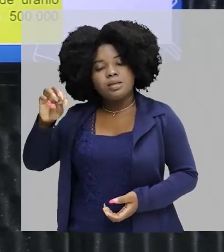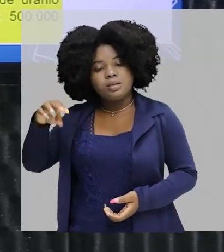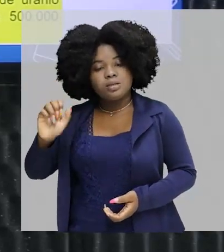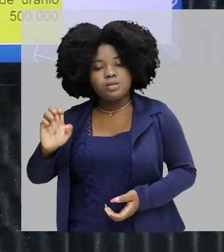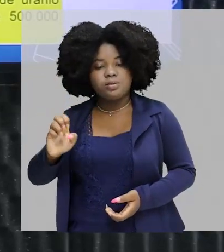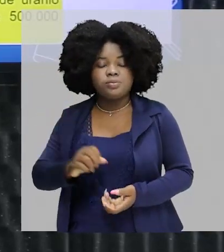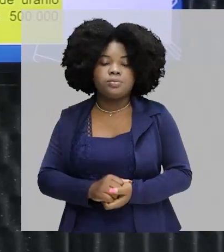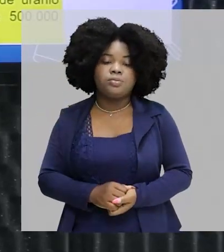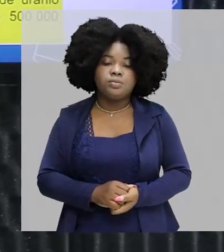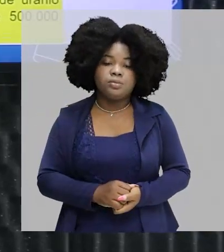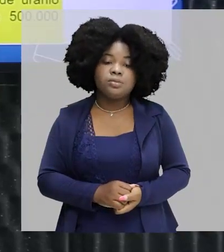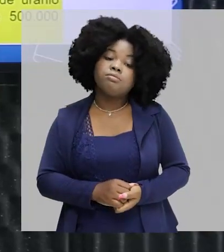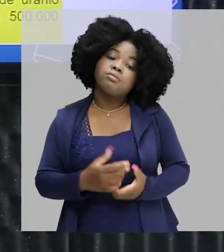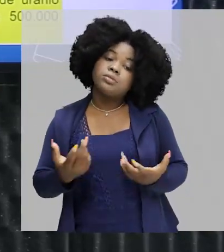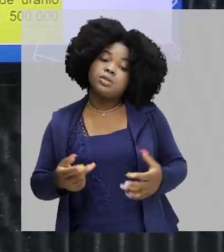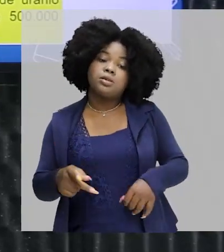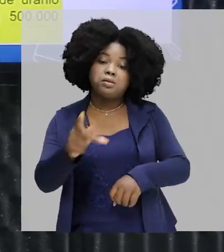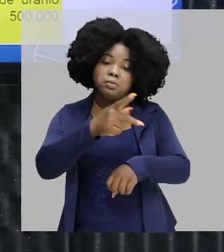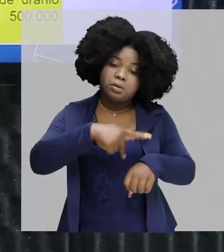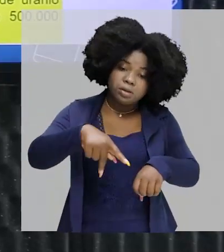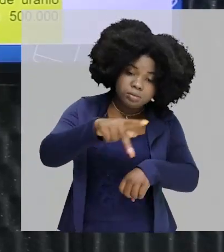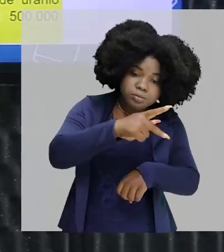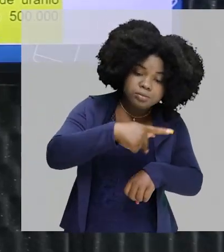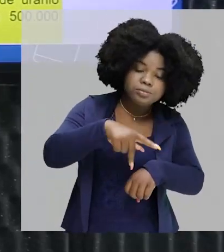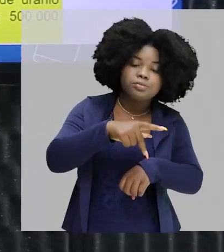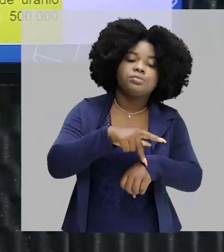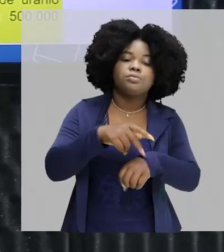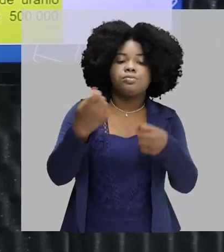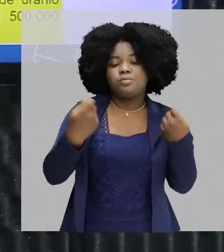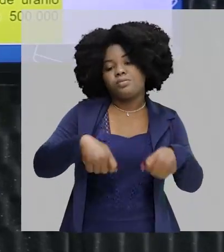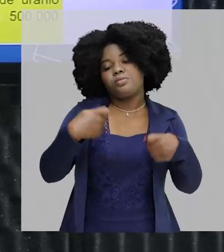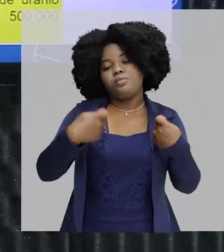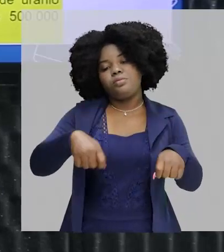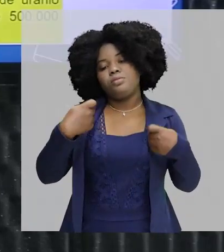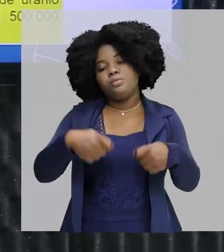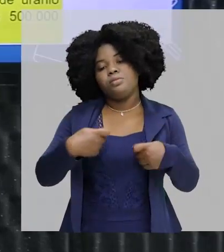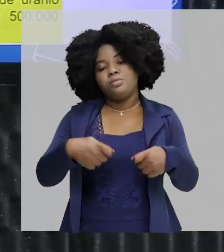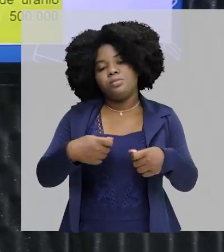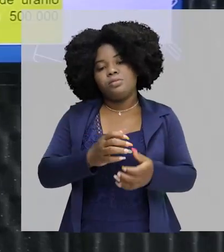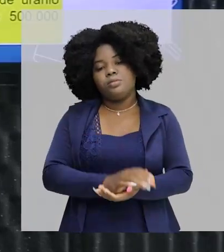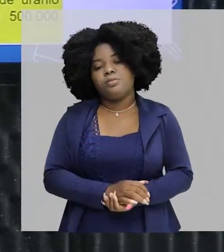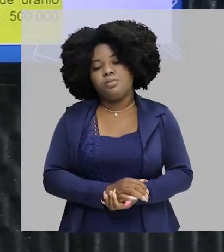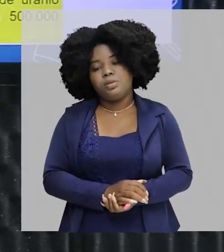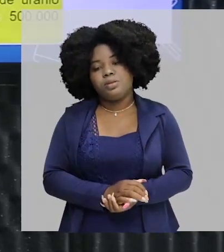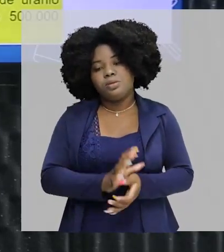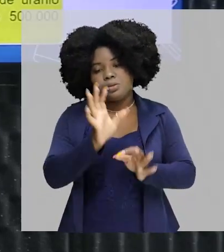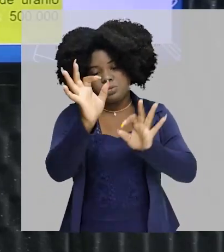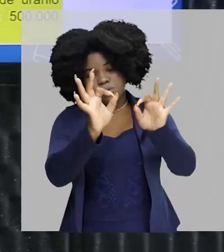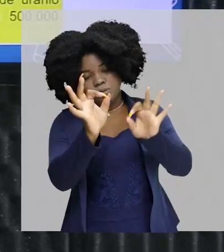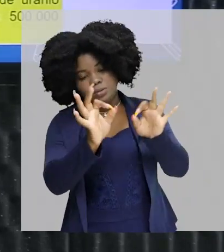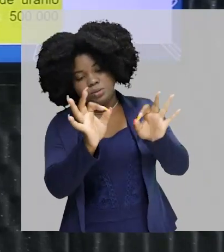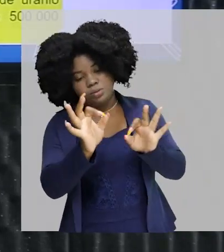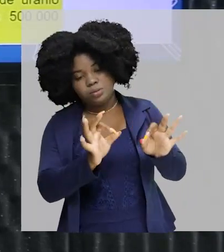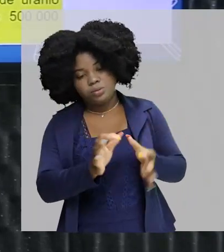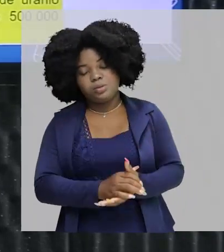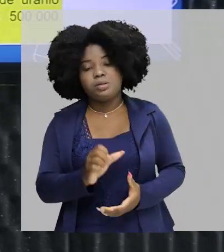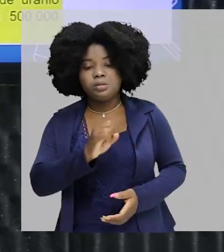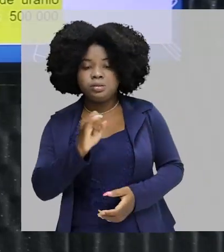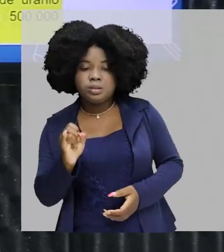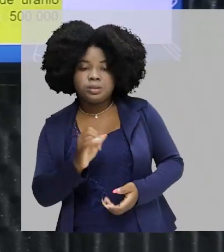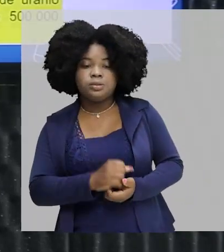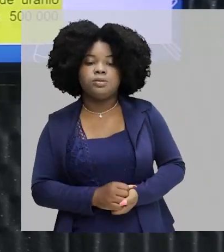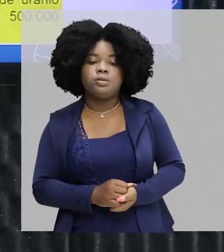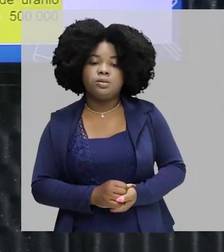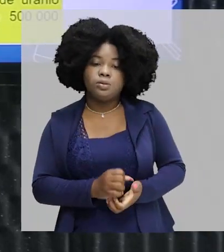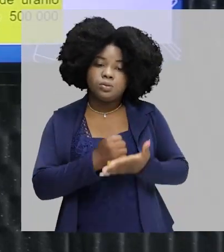um determinado país, precisa fazer essa continha, né? Se as